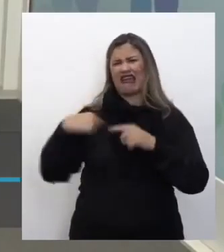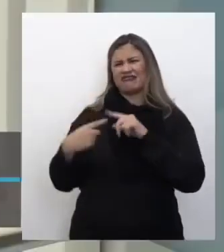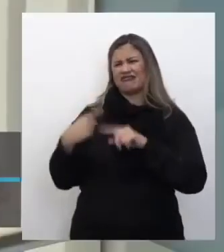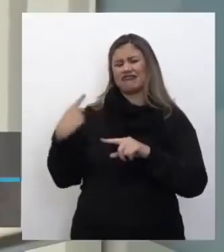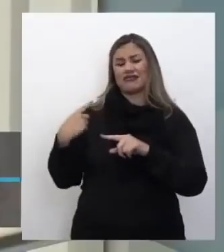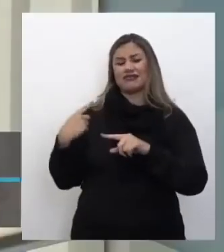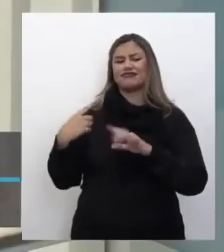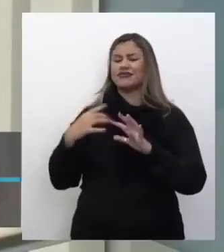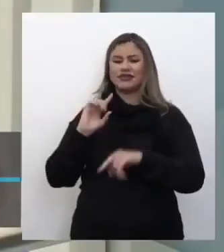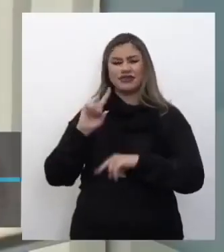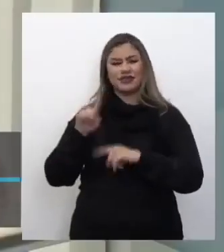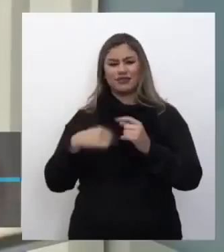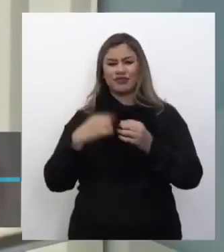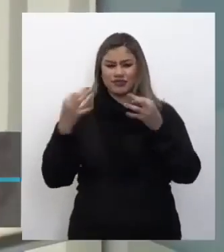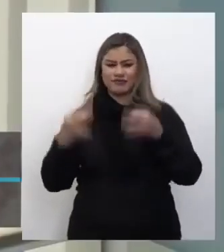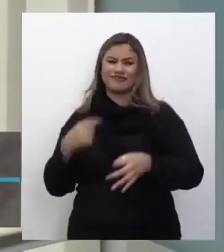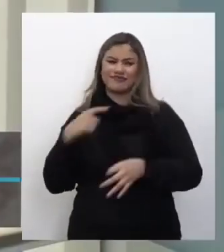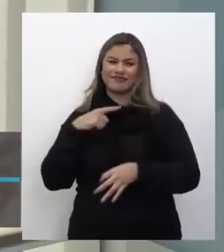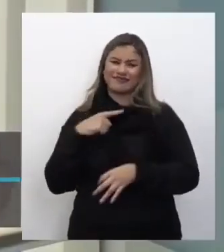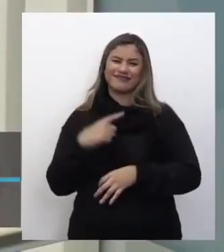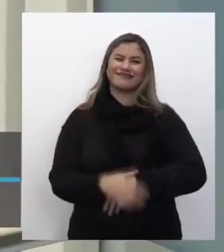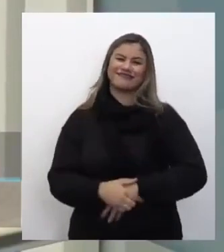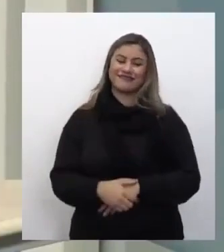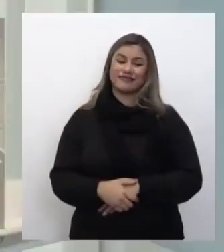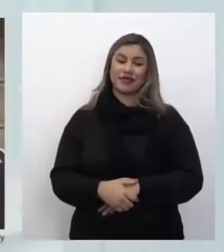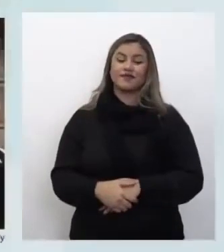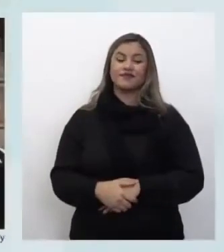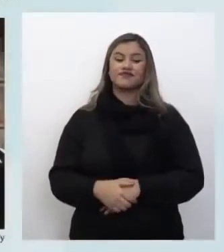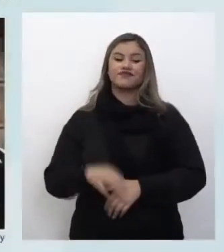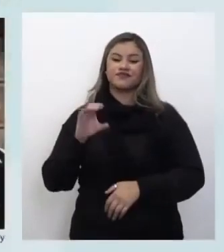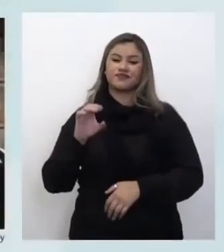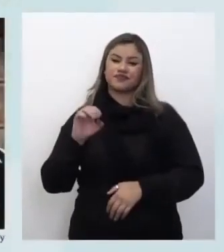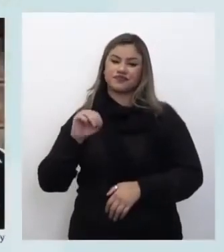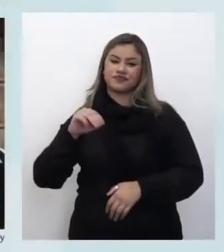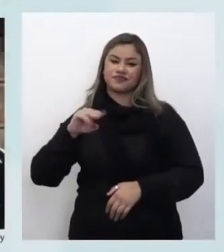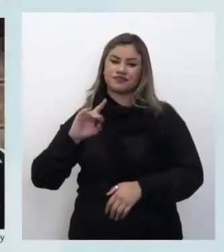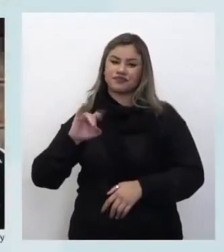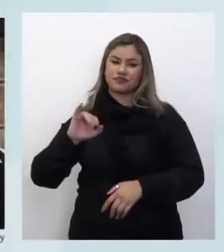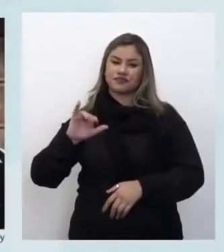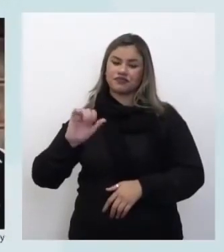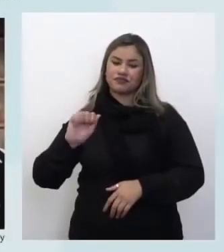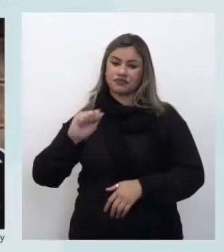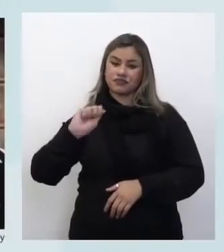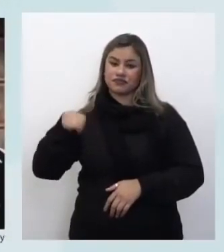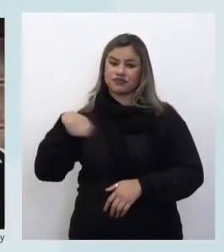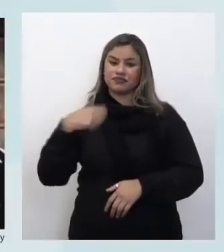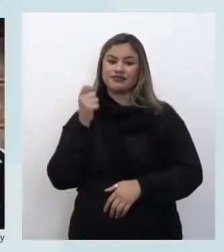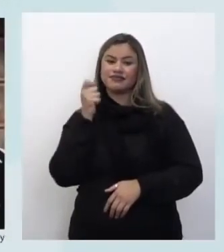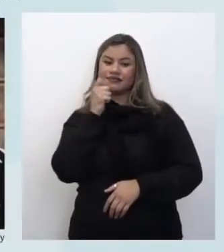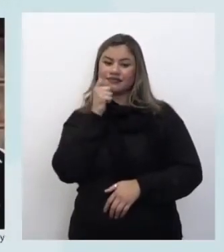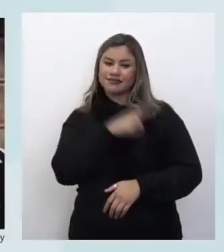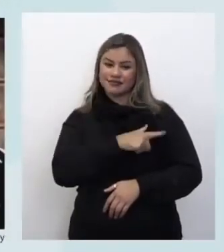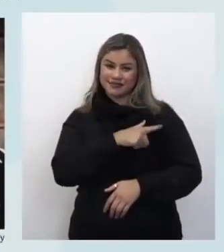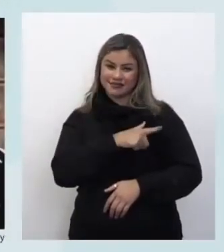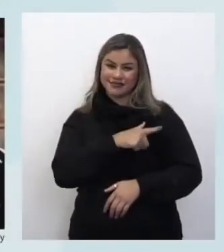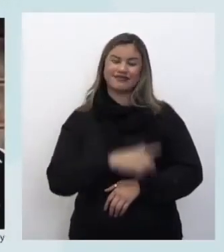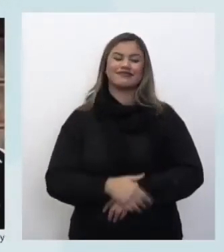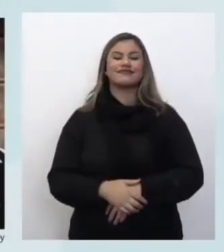razão. Estão certíssimos. Vamos lá. A comédia. A palavra comédia tem origem grega,